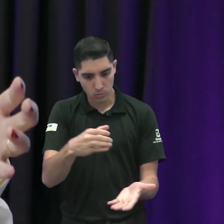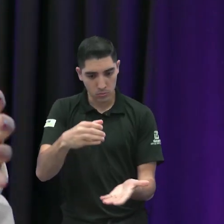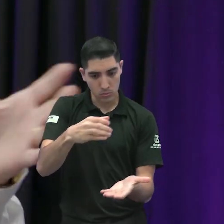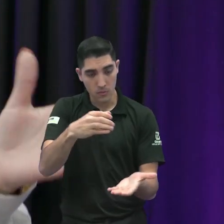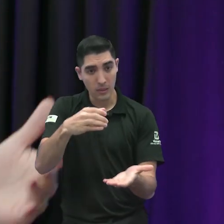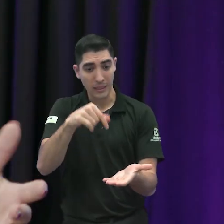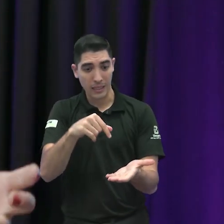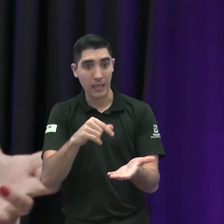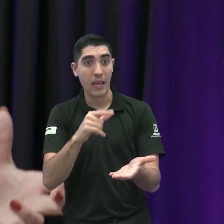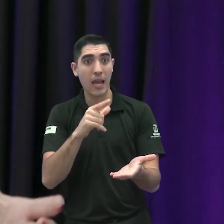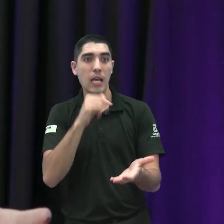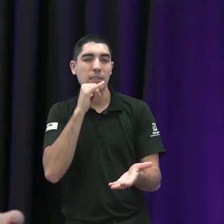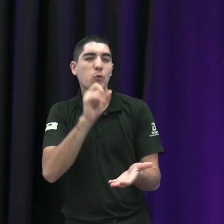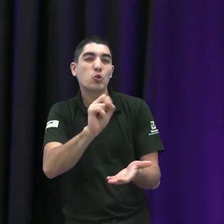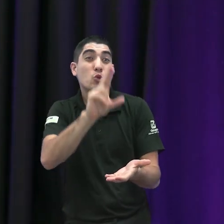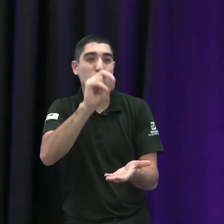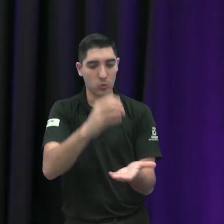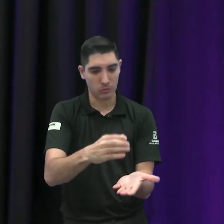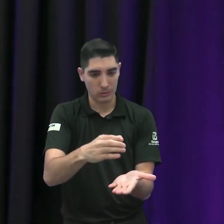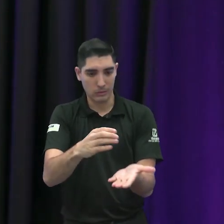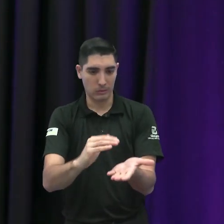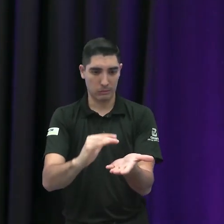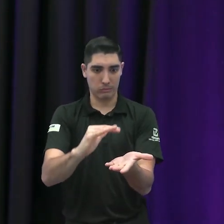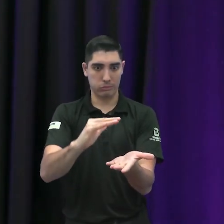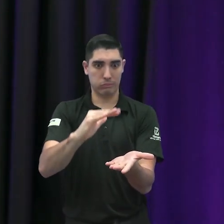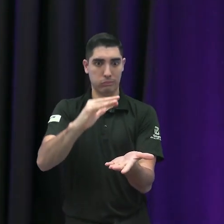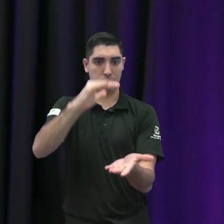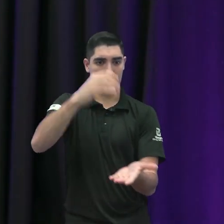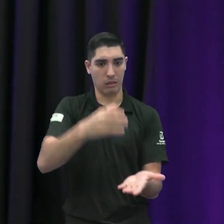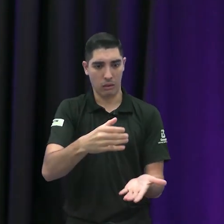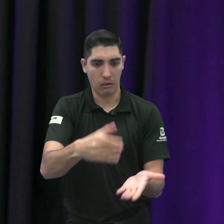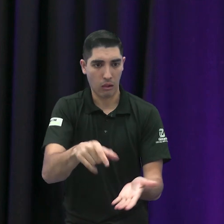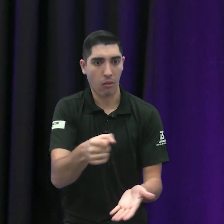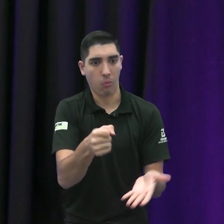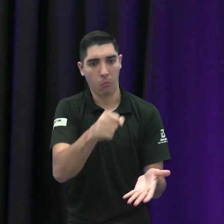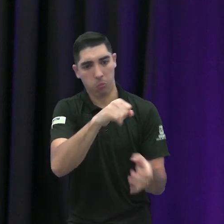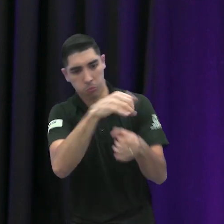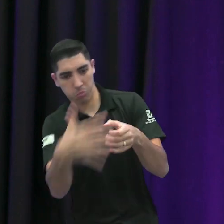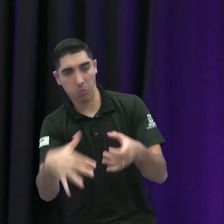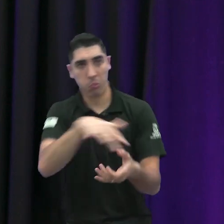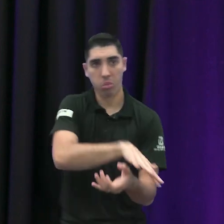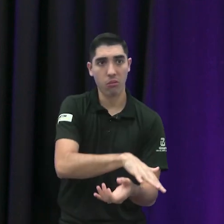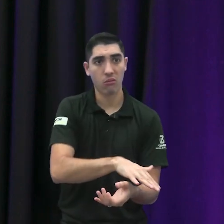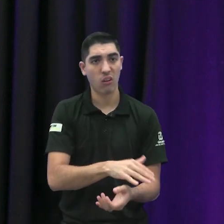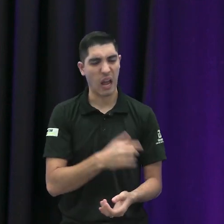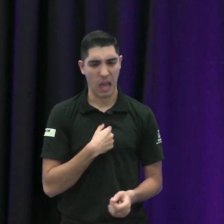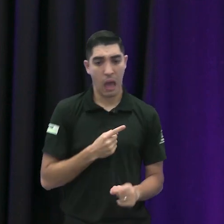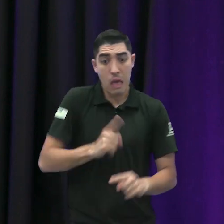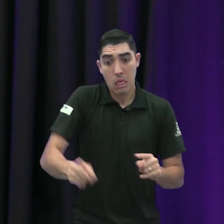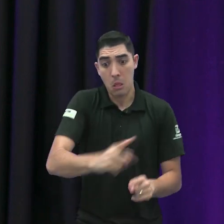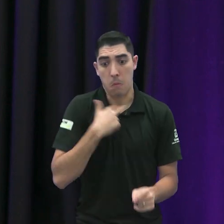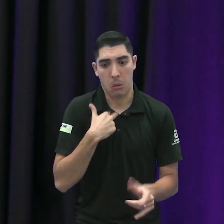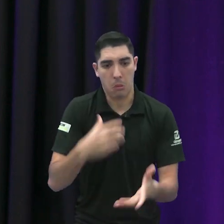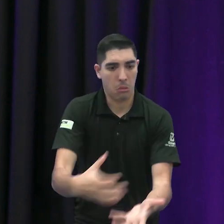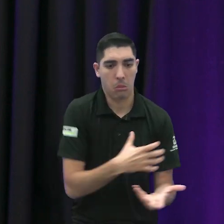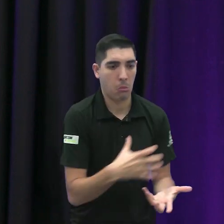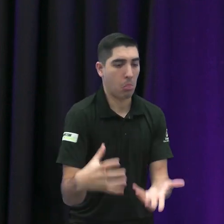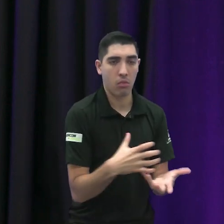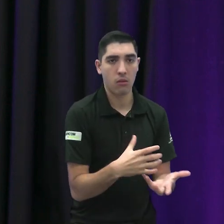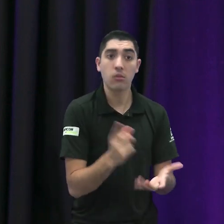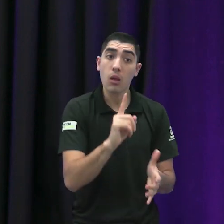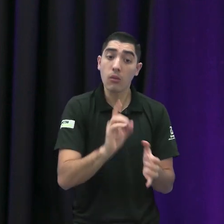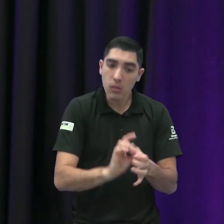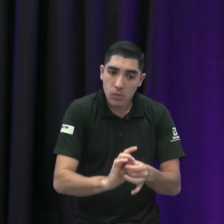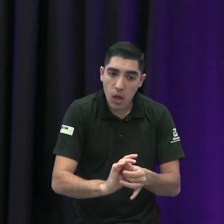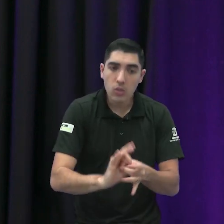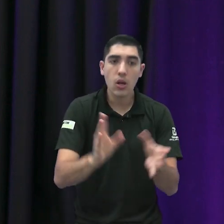cheia, né, transbordando e de vidro, eu não vou fazer isso. Mas espera aí, então eu nunca vou deixar, porque ela nunca vai fazer, né? Então, o que